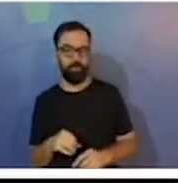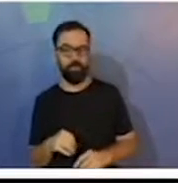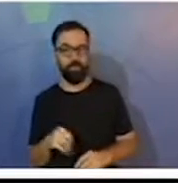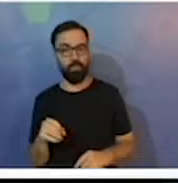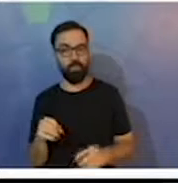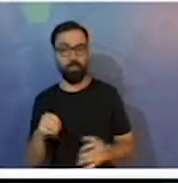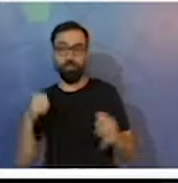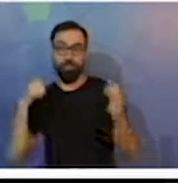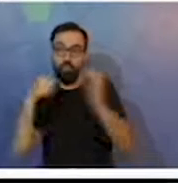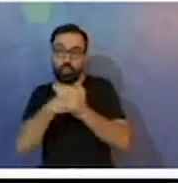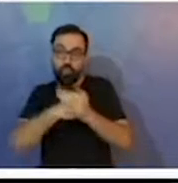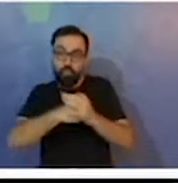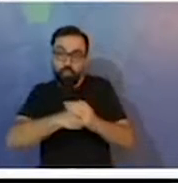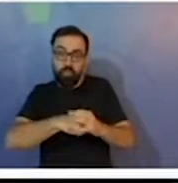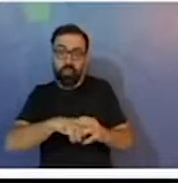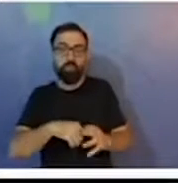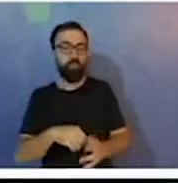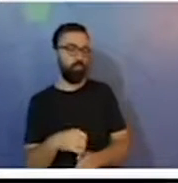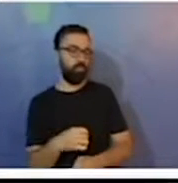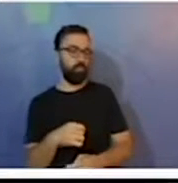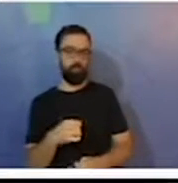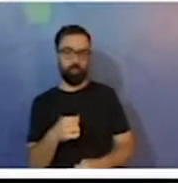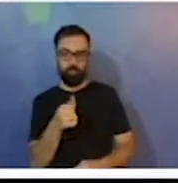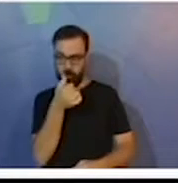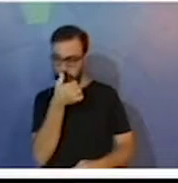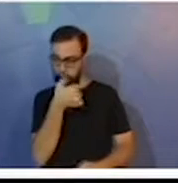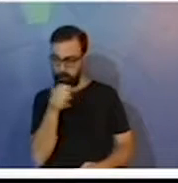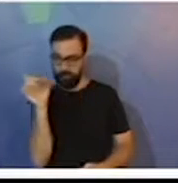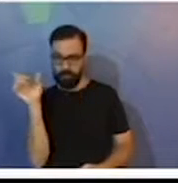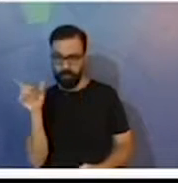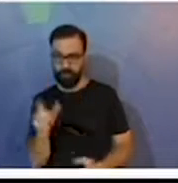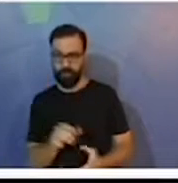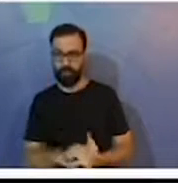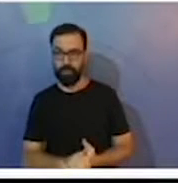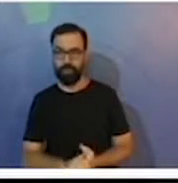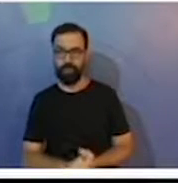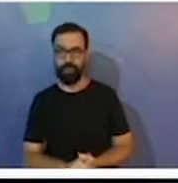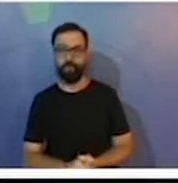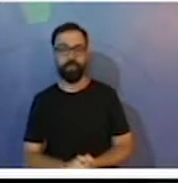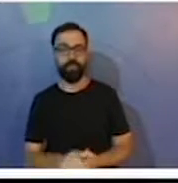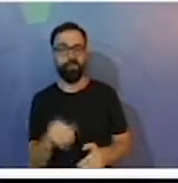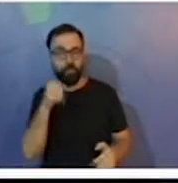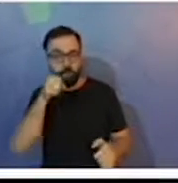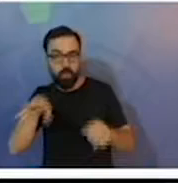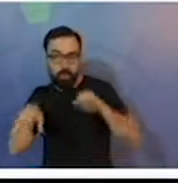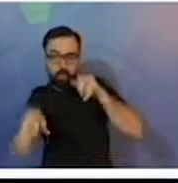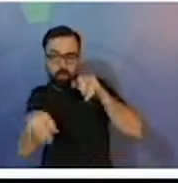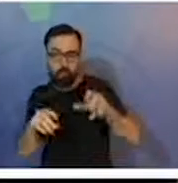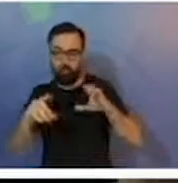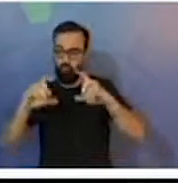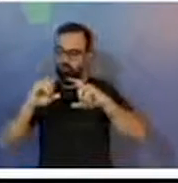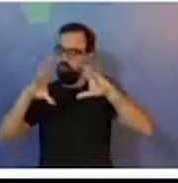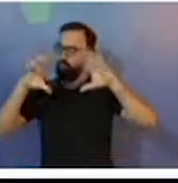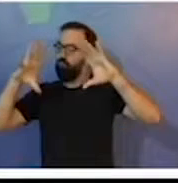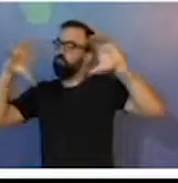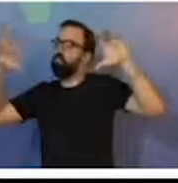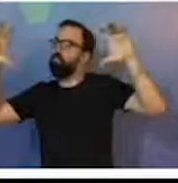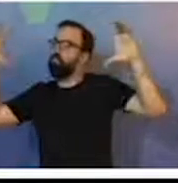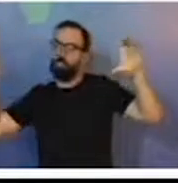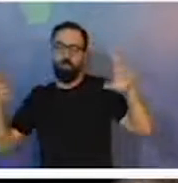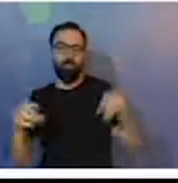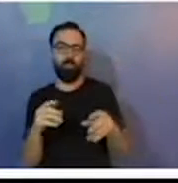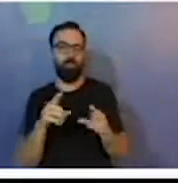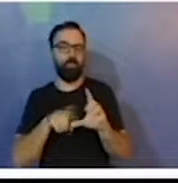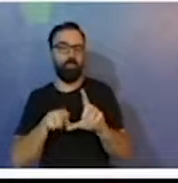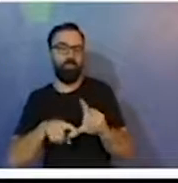o representando uma pancada assim Lembrando que a onomatopeia tem esses balões coloridos as